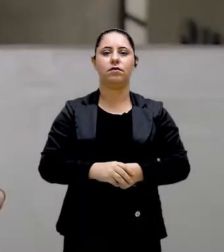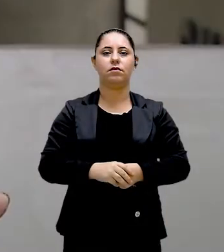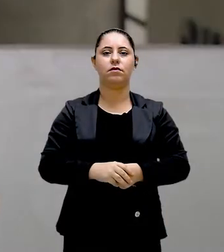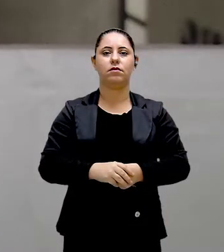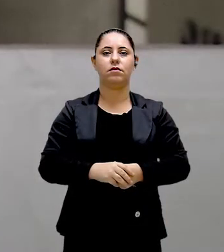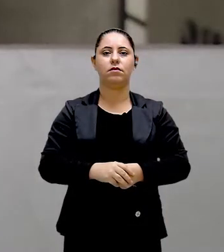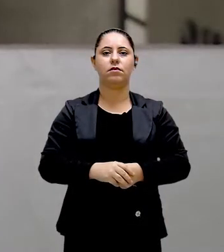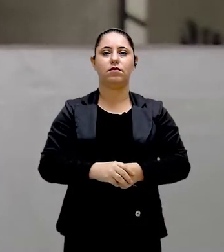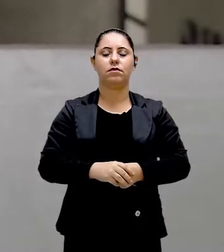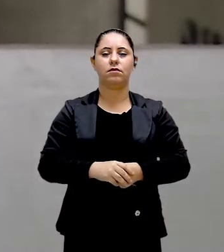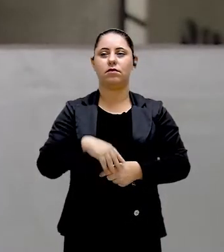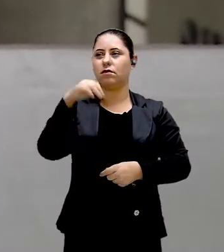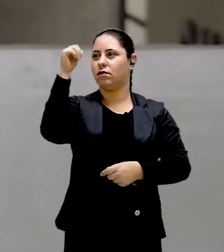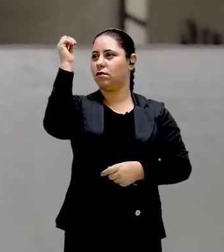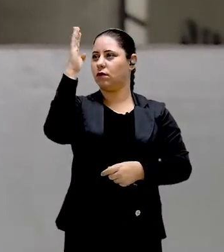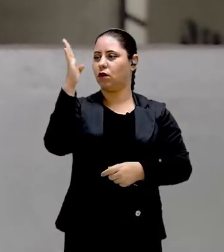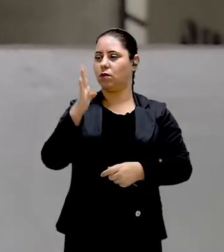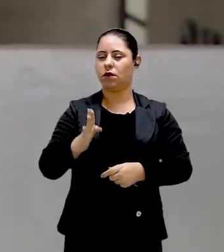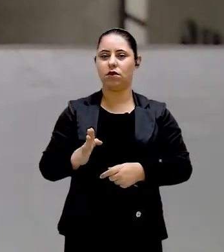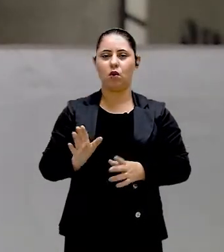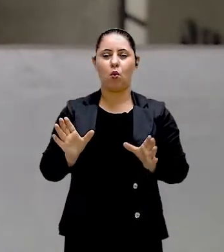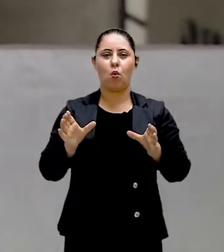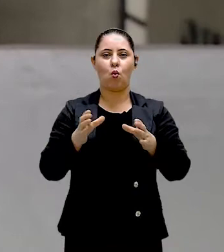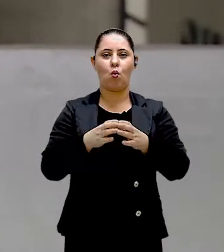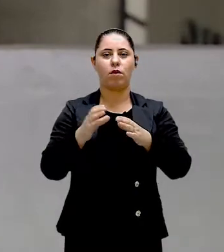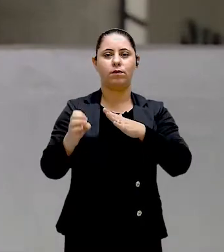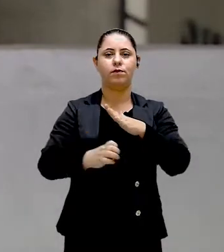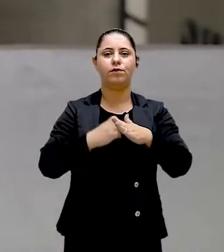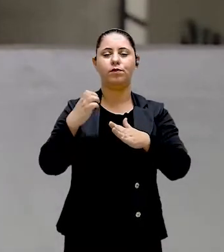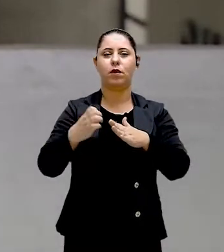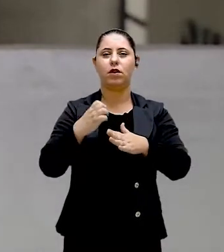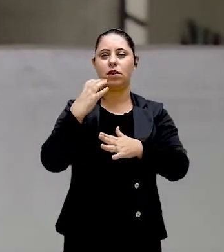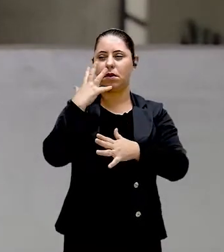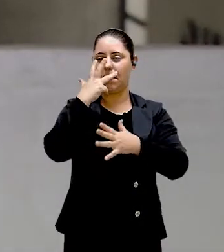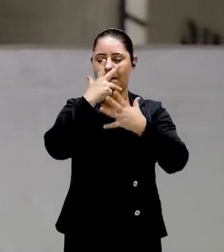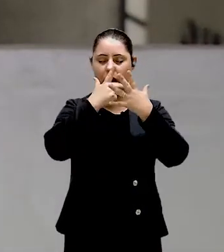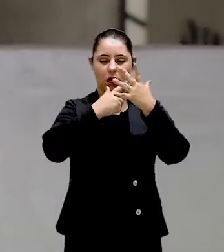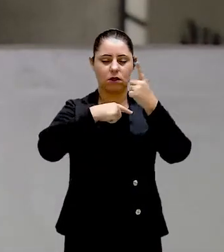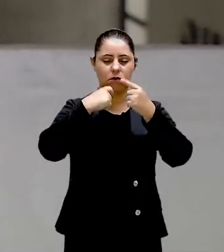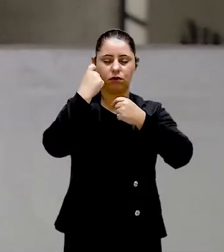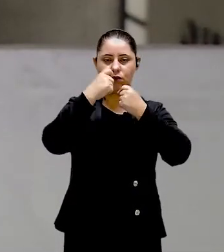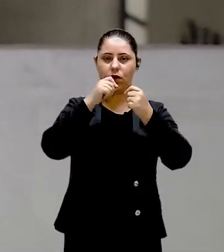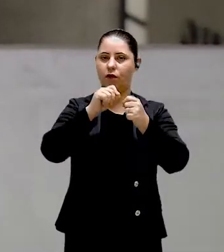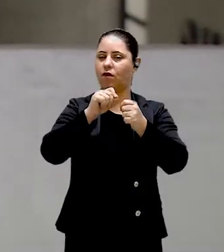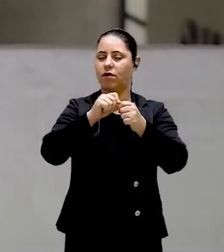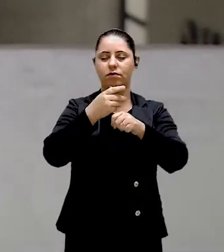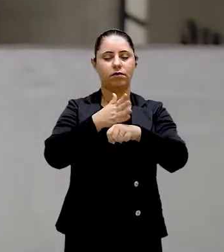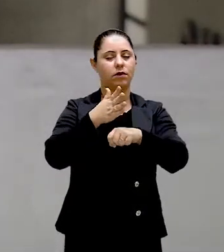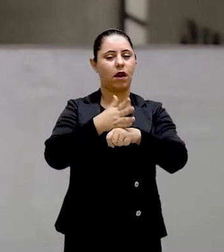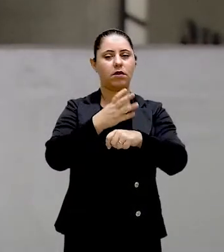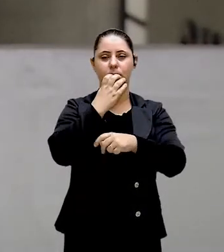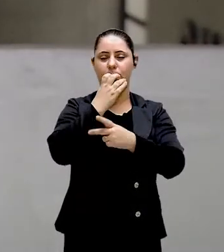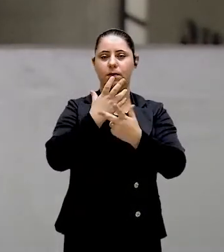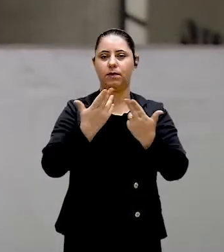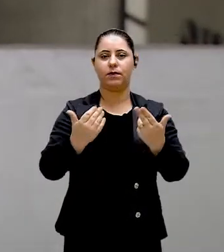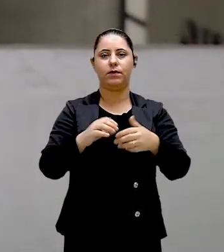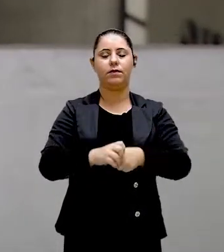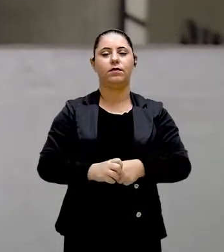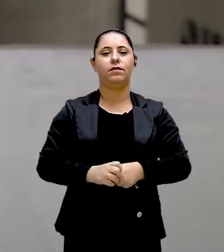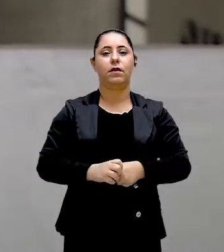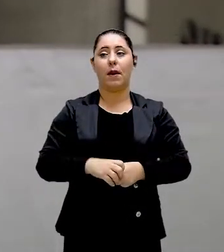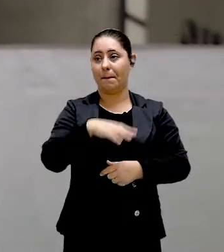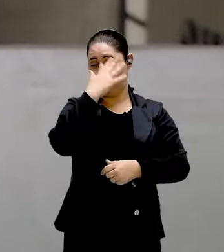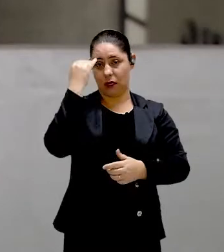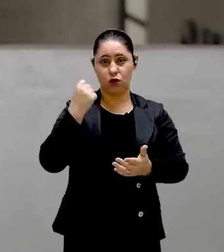No Brasil, boa parte das empresas de cosméticos não fazem mais testes em animais. Para o consumidor, isso é